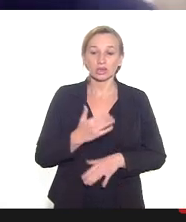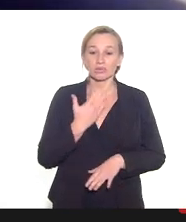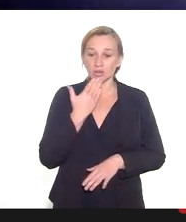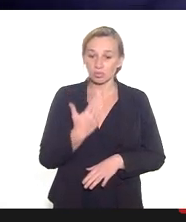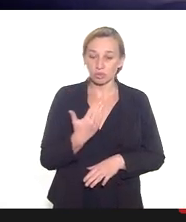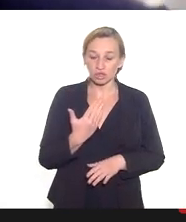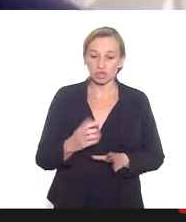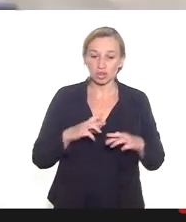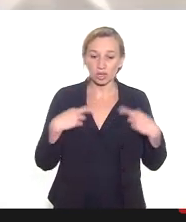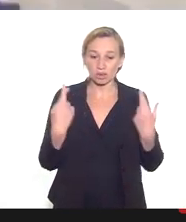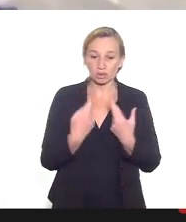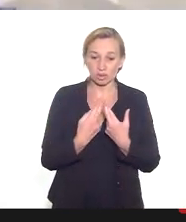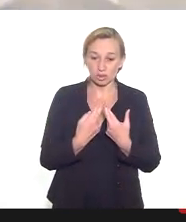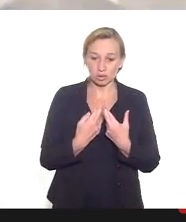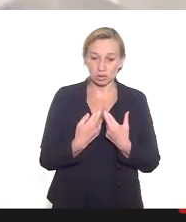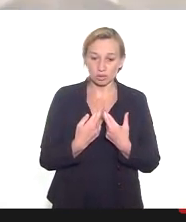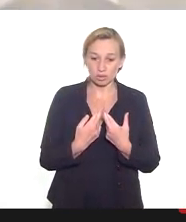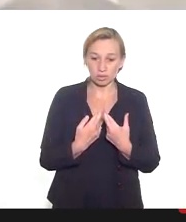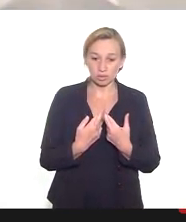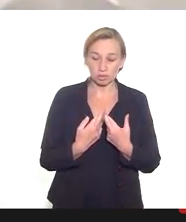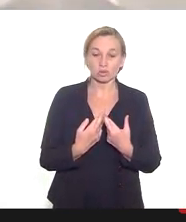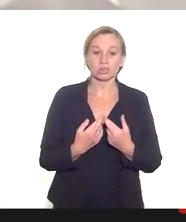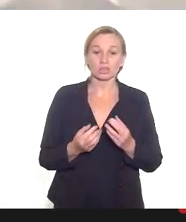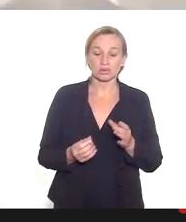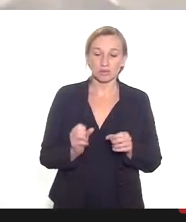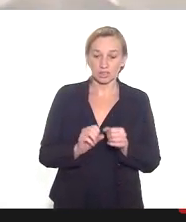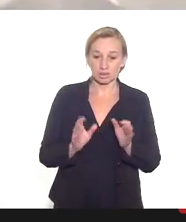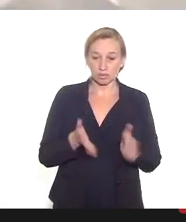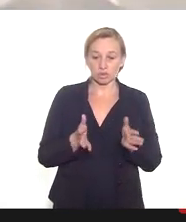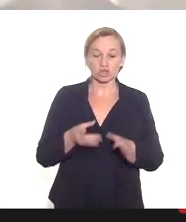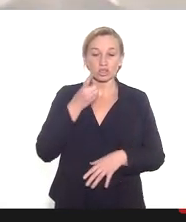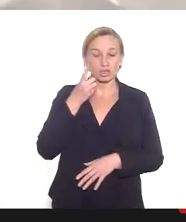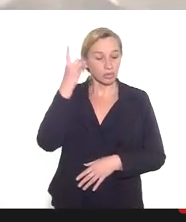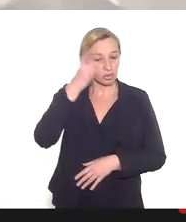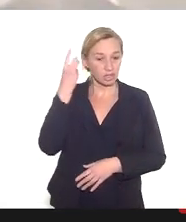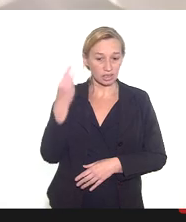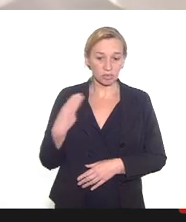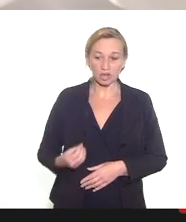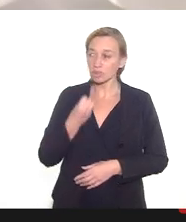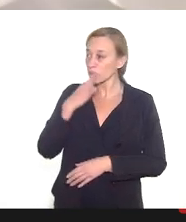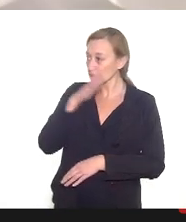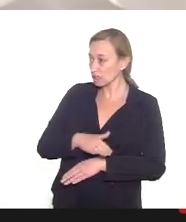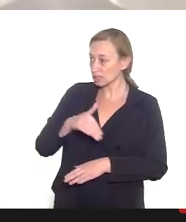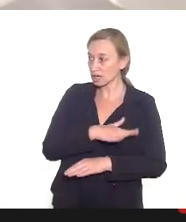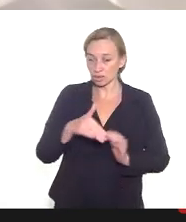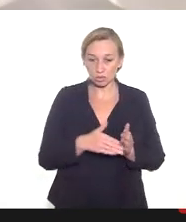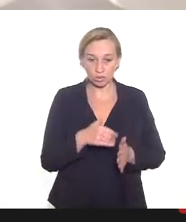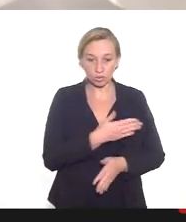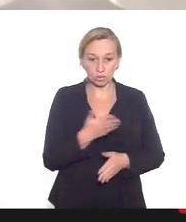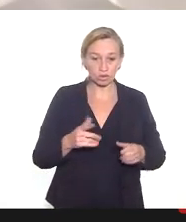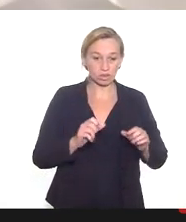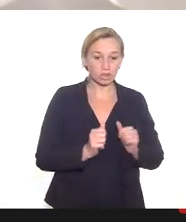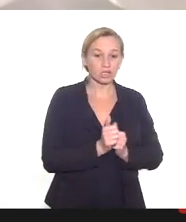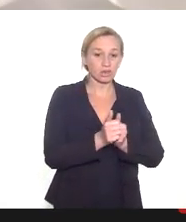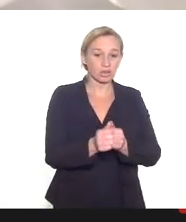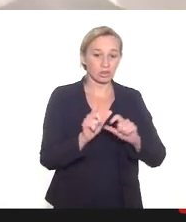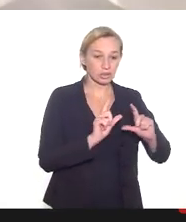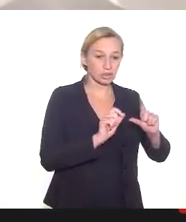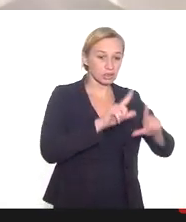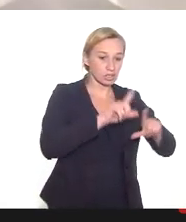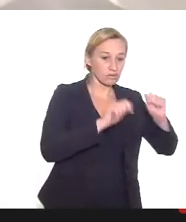pedido de audiência que ora se realiza deputada Mônica Boa tarde Boa tarde a todos que nos acompanham a TV até